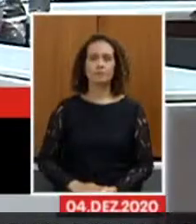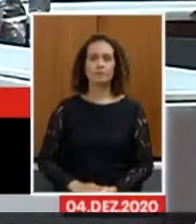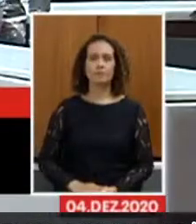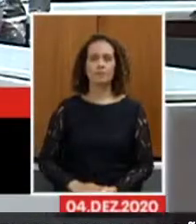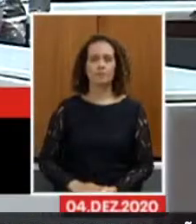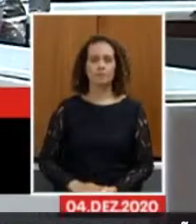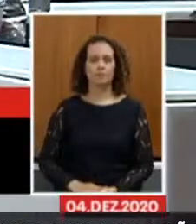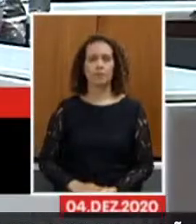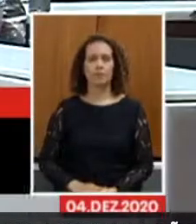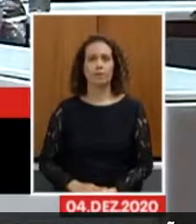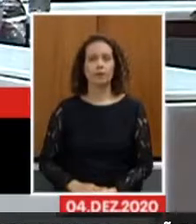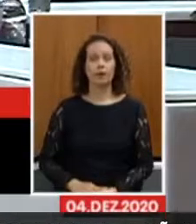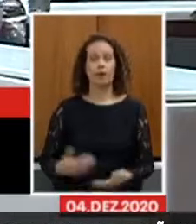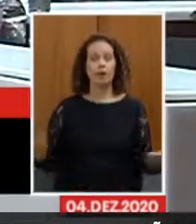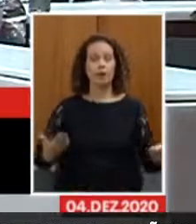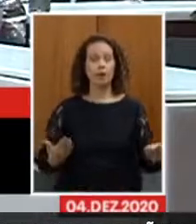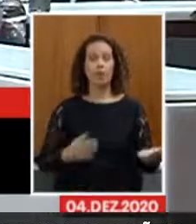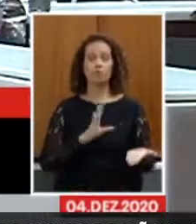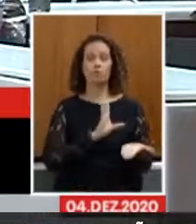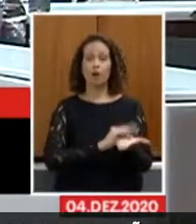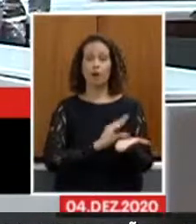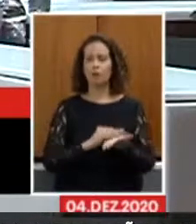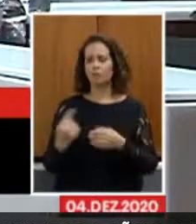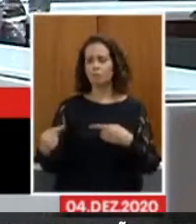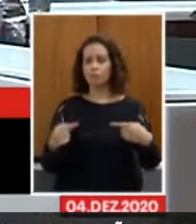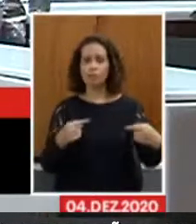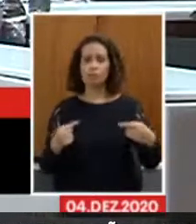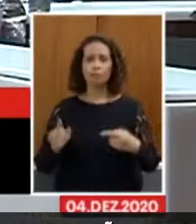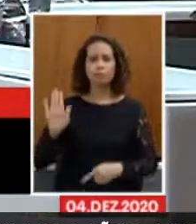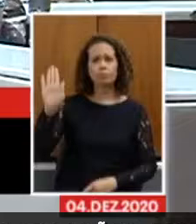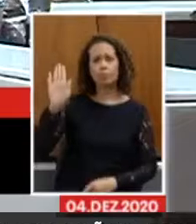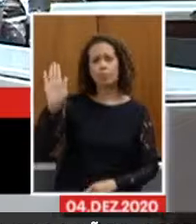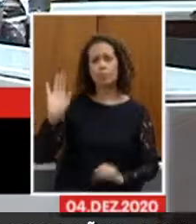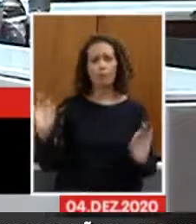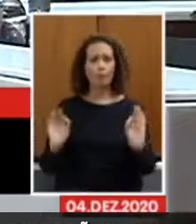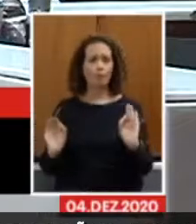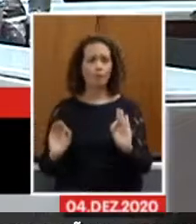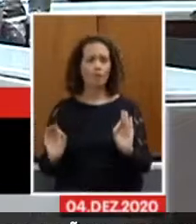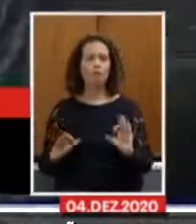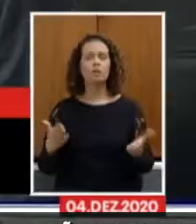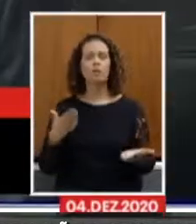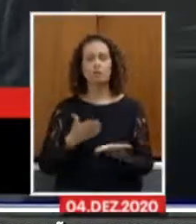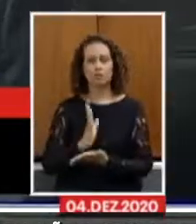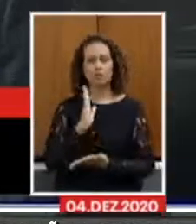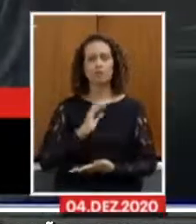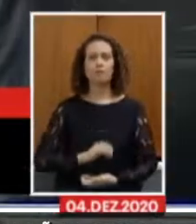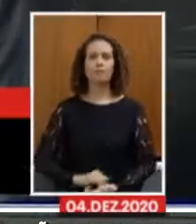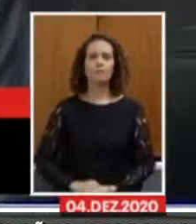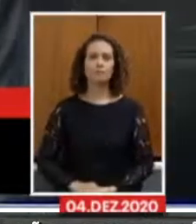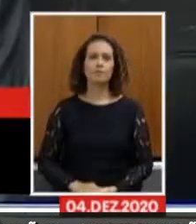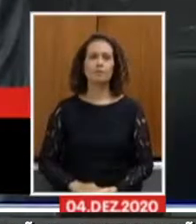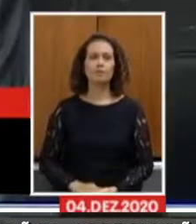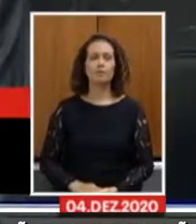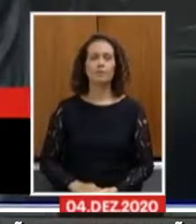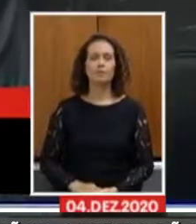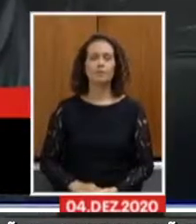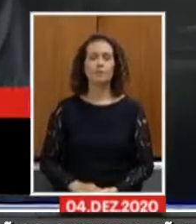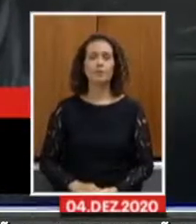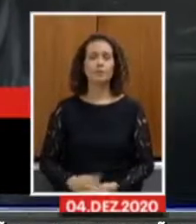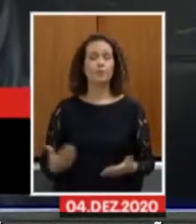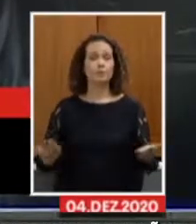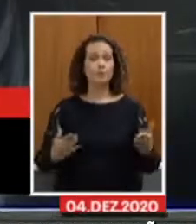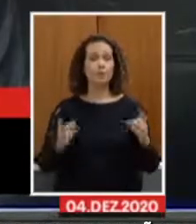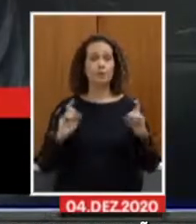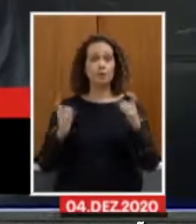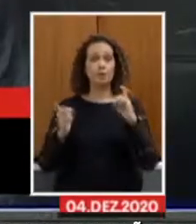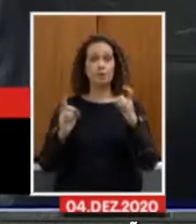Em discussão, a ata. Não havendo quem sobre ela se manifeste, dou-a por aprovada. Vou suspender a